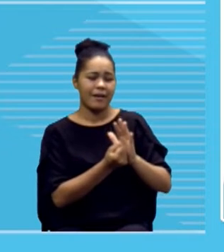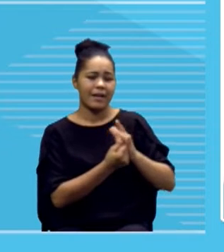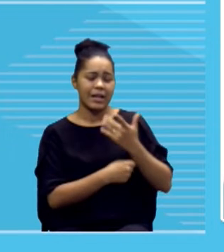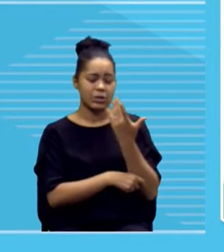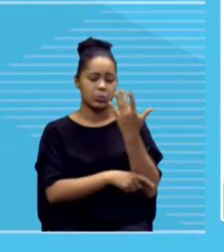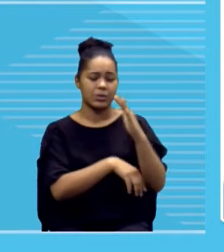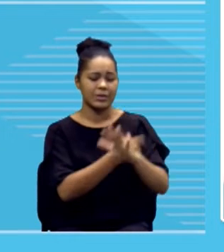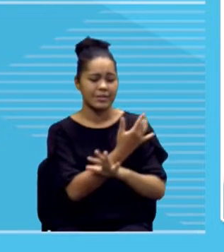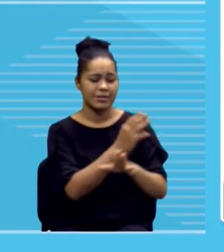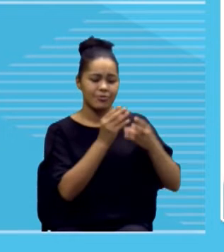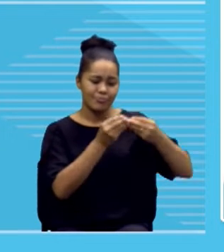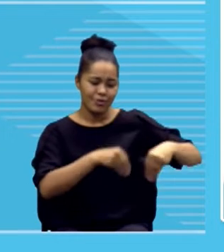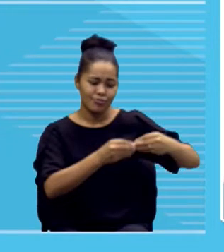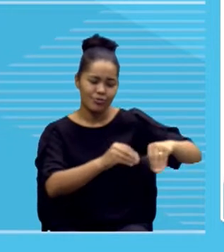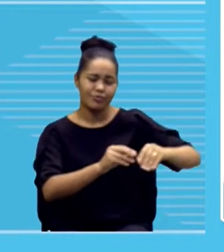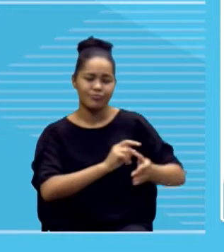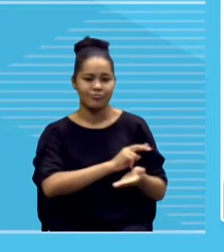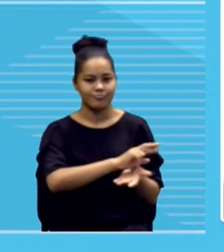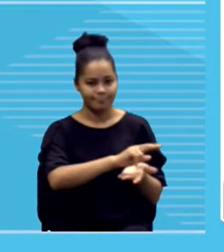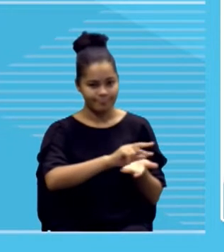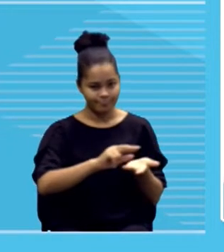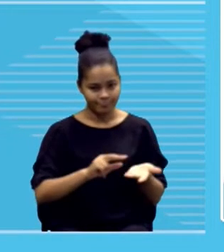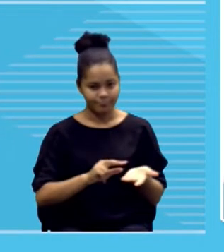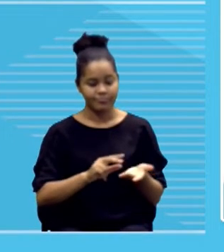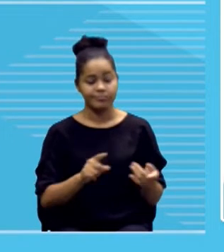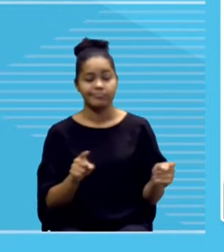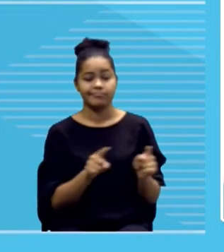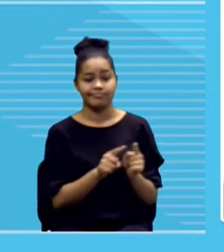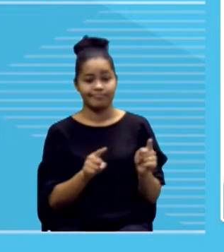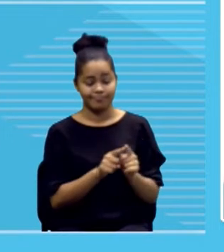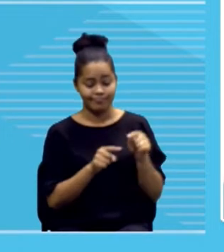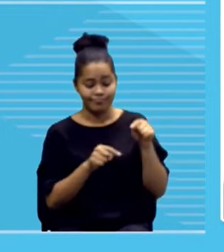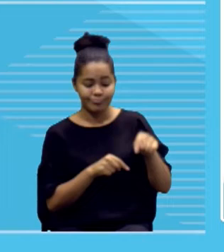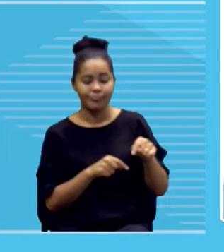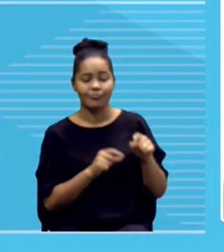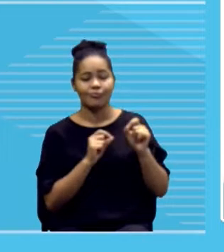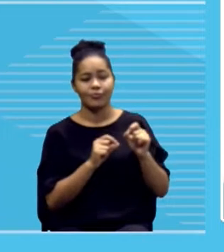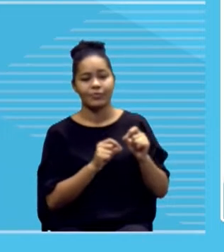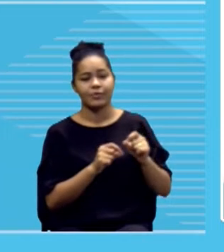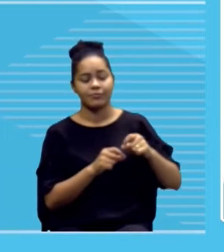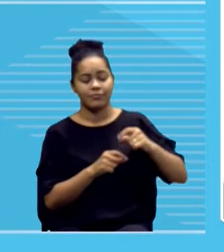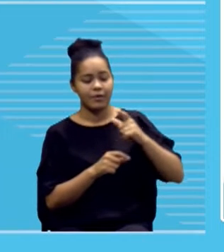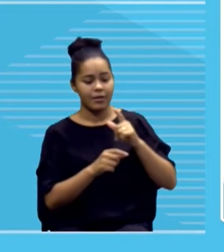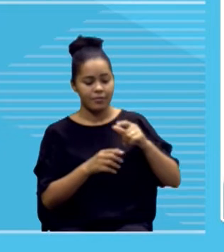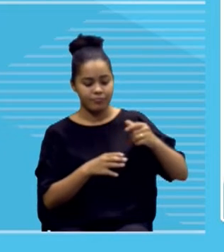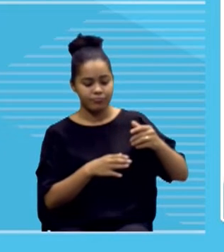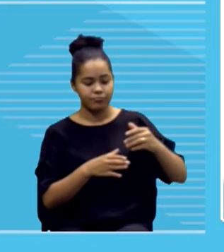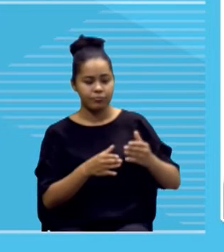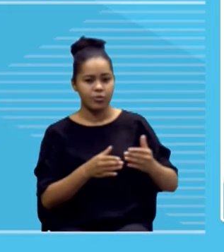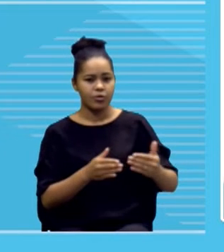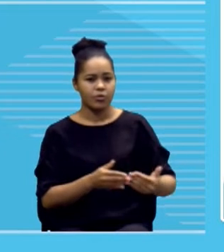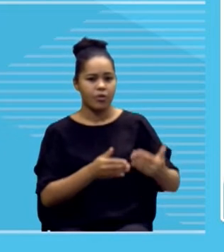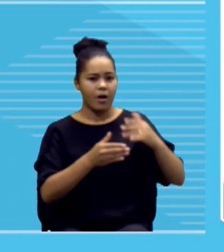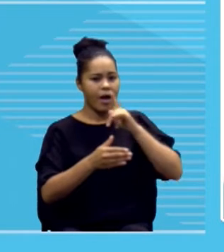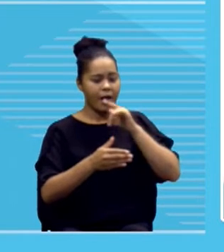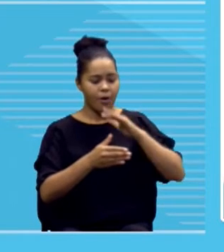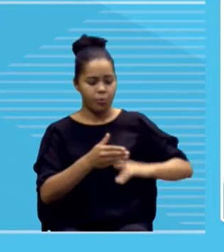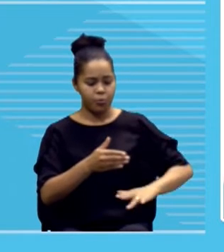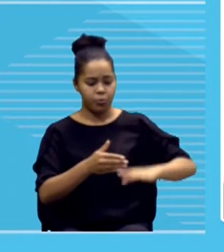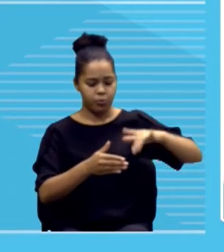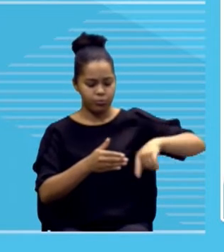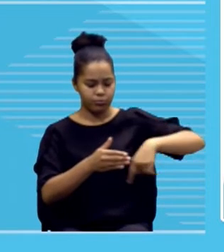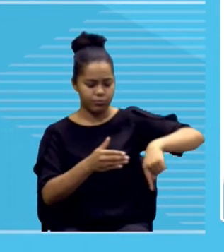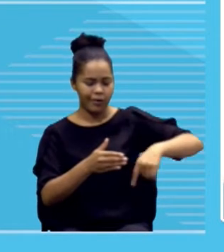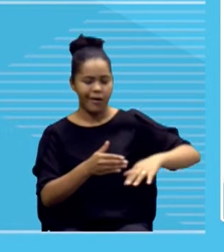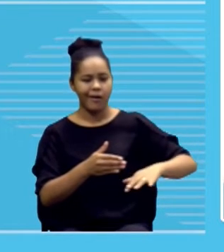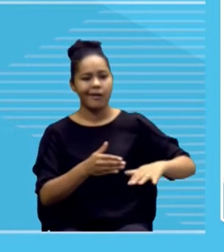determinada área muito forte e, é claro, ela é cara, tá bom? A usina eólica, ela é bem mais barata, impacto